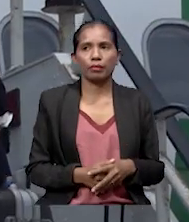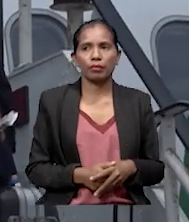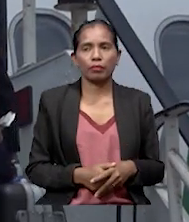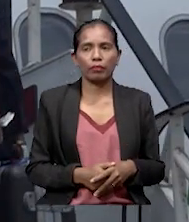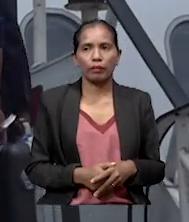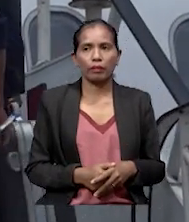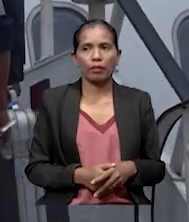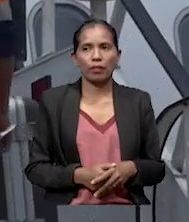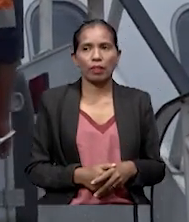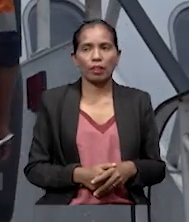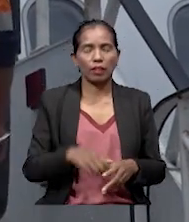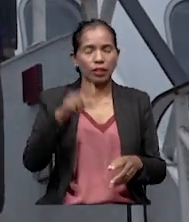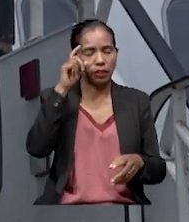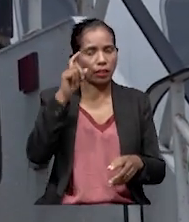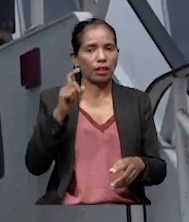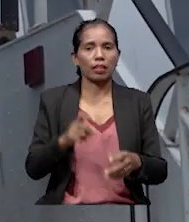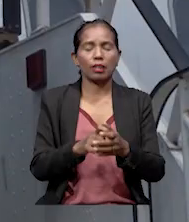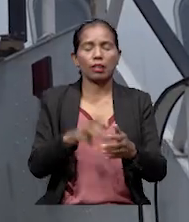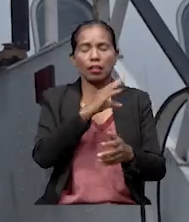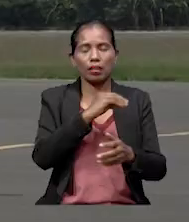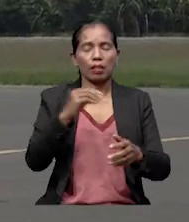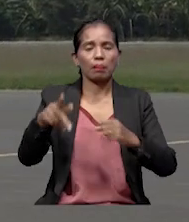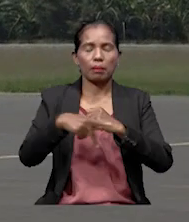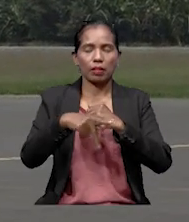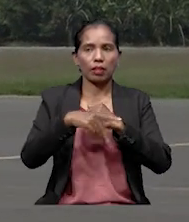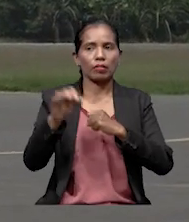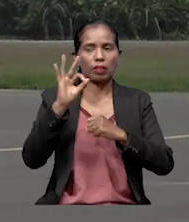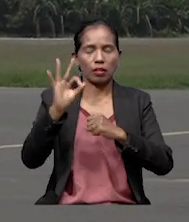Ia bibang nesan secretário-geral Partido Fretilin Maria Alcatirimos, fila